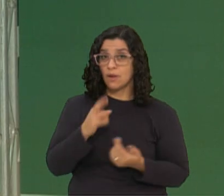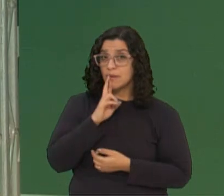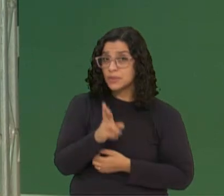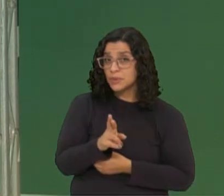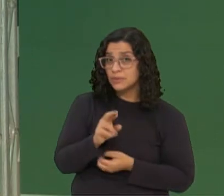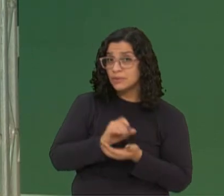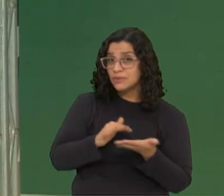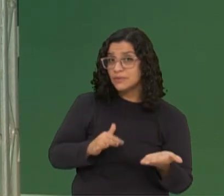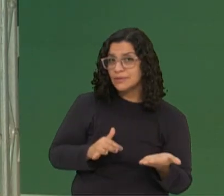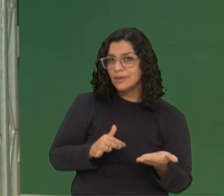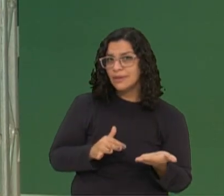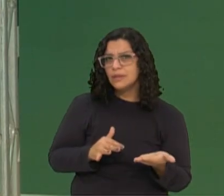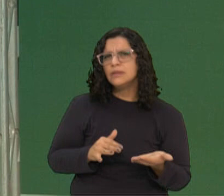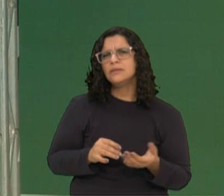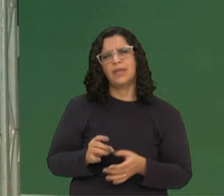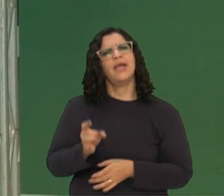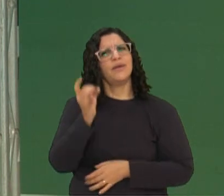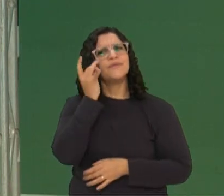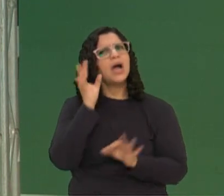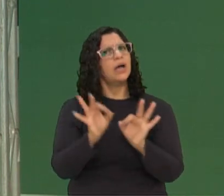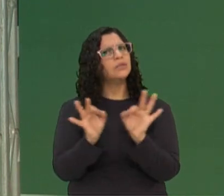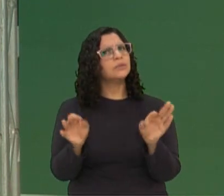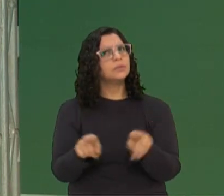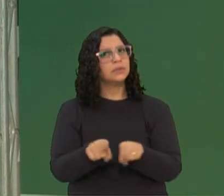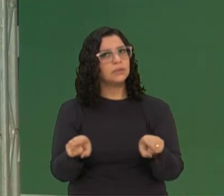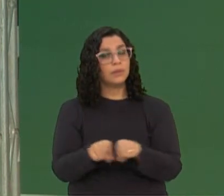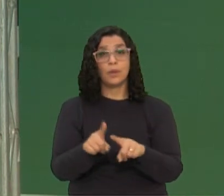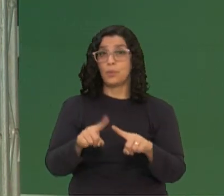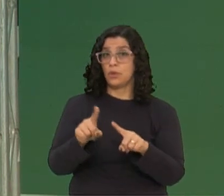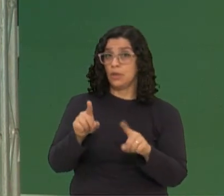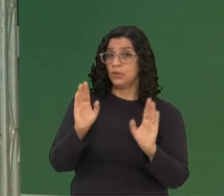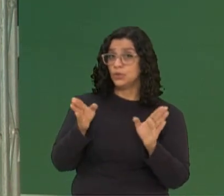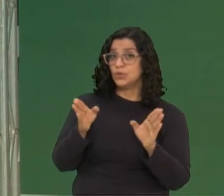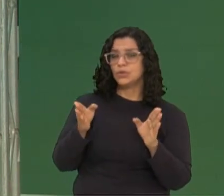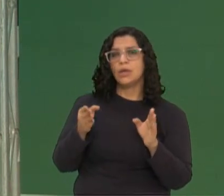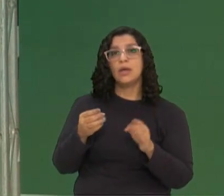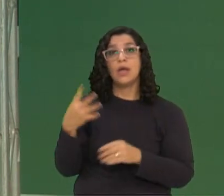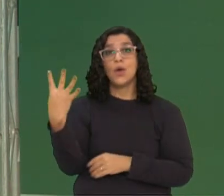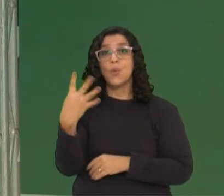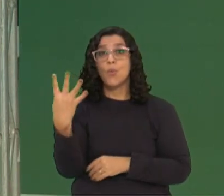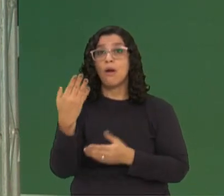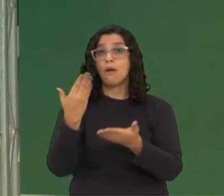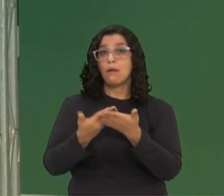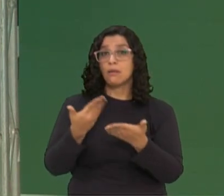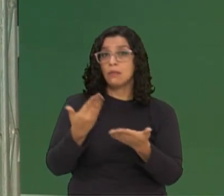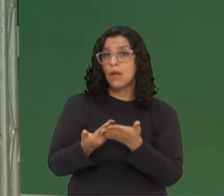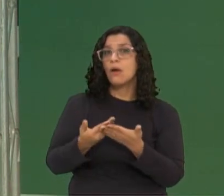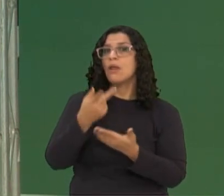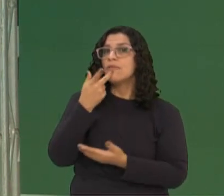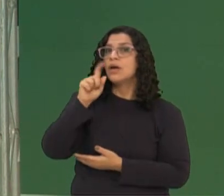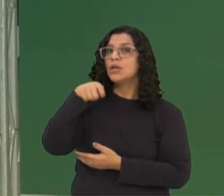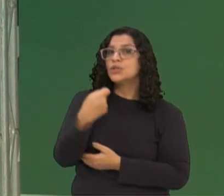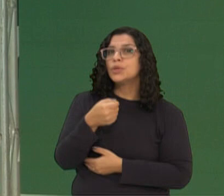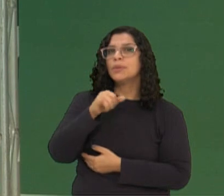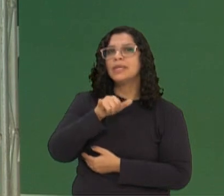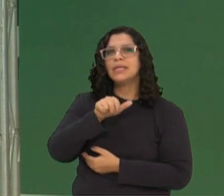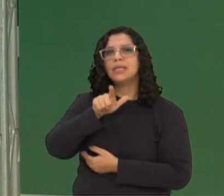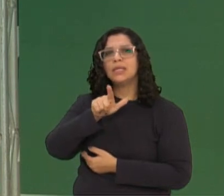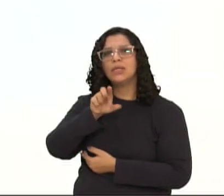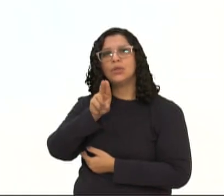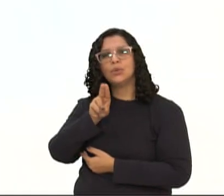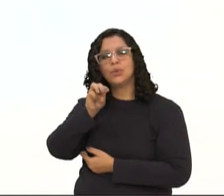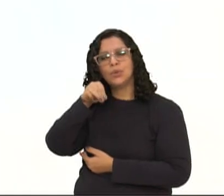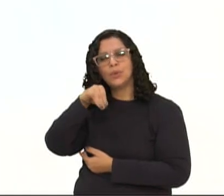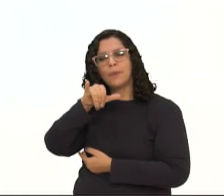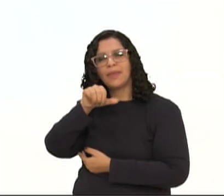Responderam o exercício? Esse exercício foi bastante simples. Afinal de contas, já é a quarta aula que a gente só está falando de iluminismo.